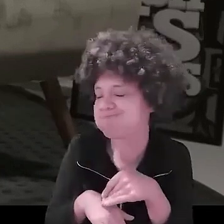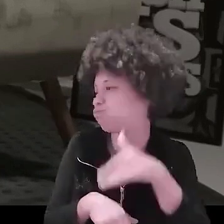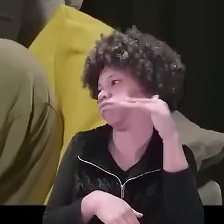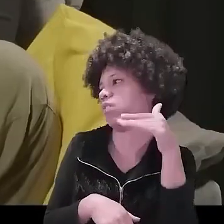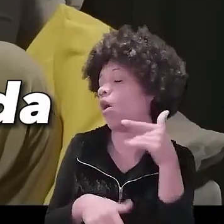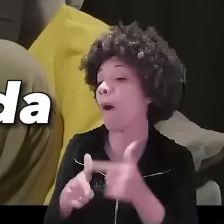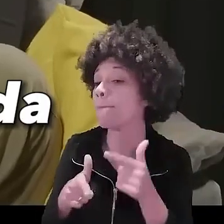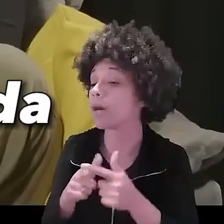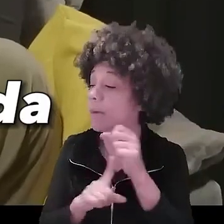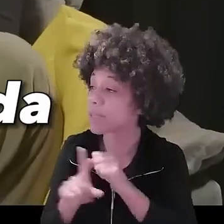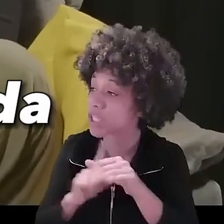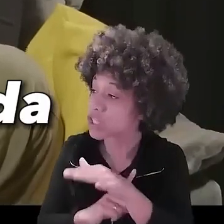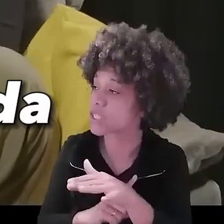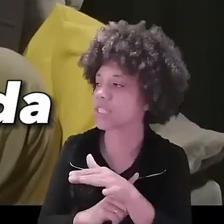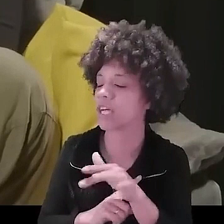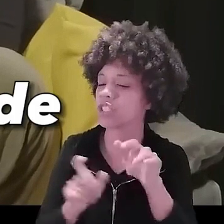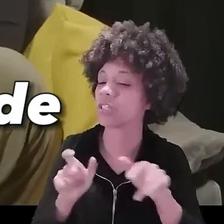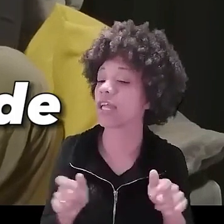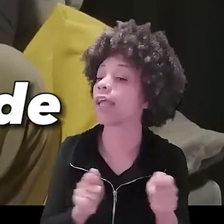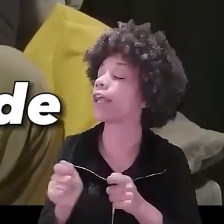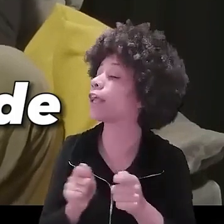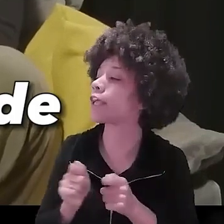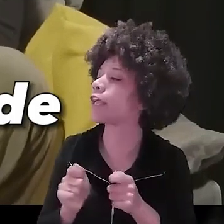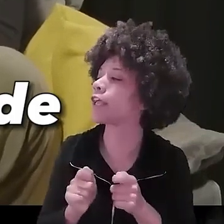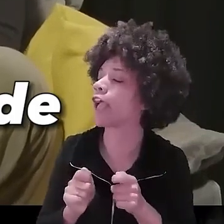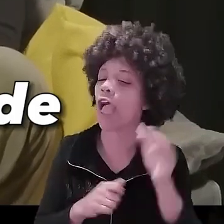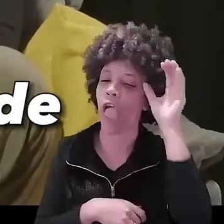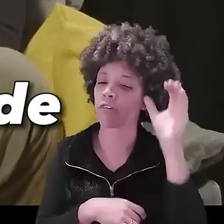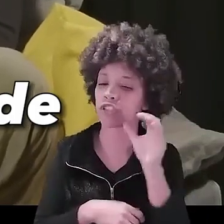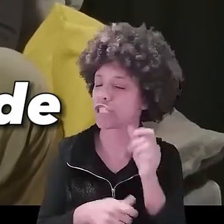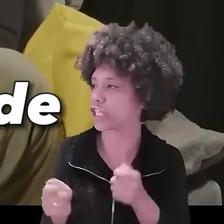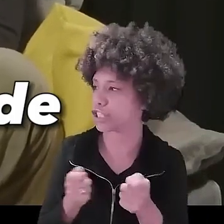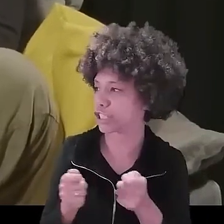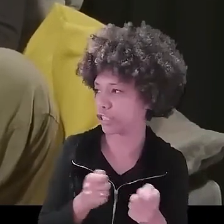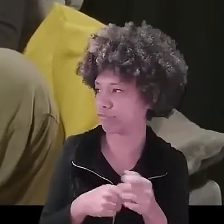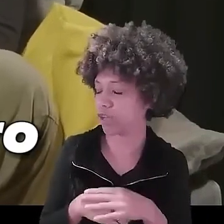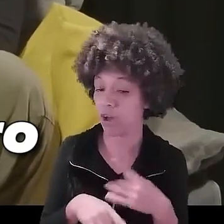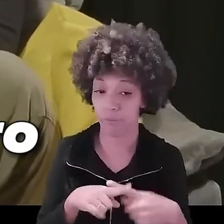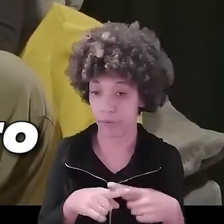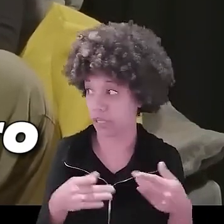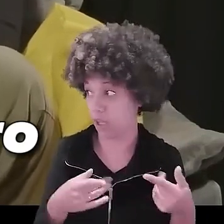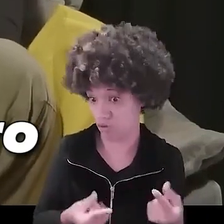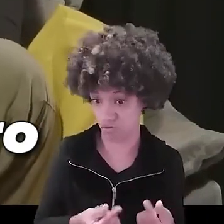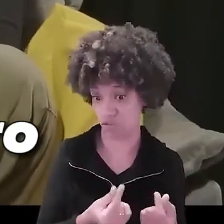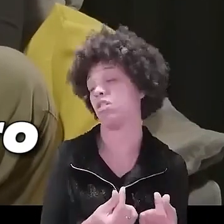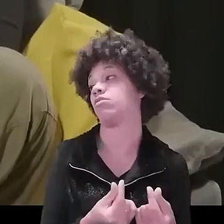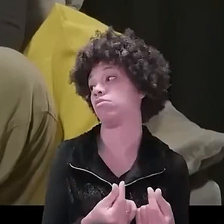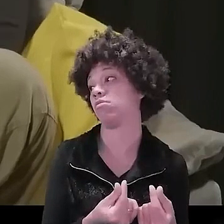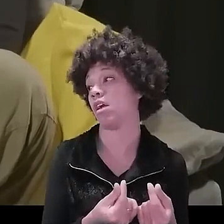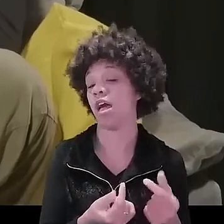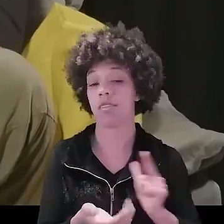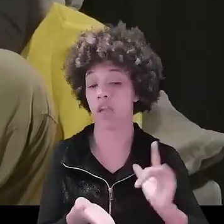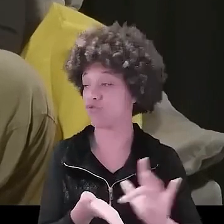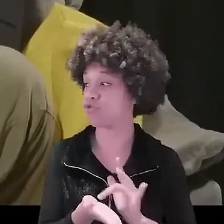grande. Que qual que é o problema da sociedade atual? Que quem domina a sociedade atual é o adolescente. Porque onde está o dinheiro é